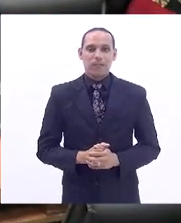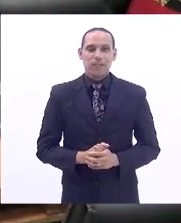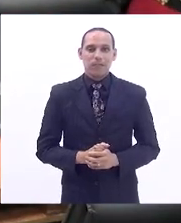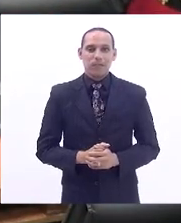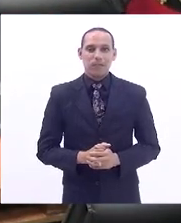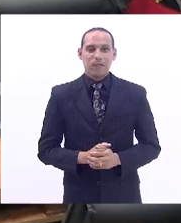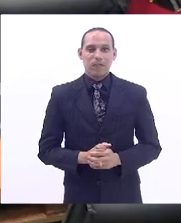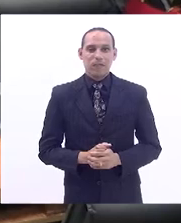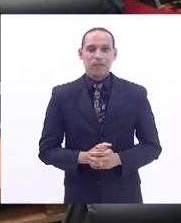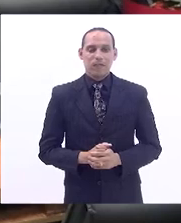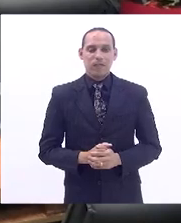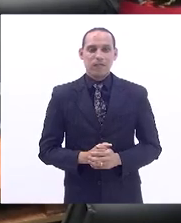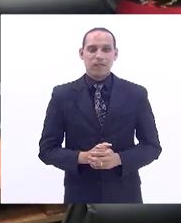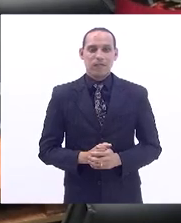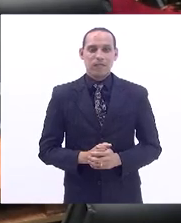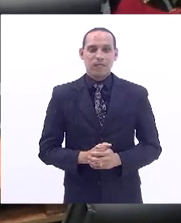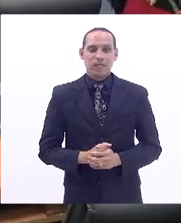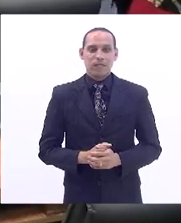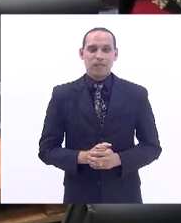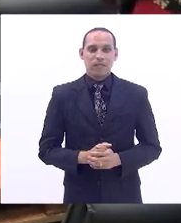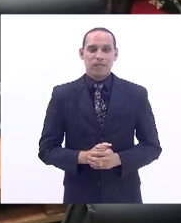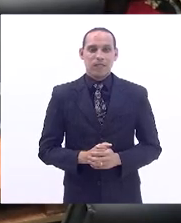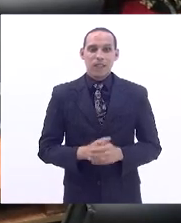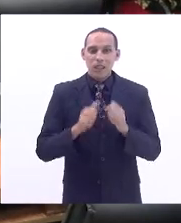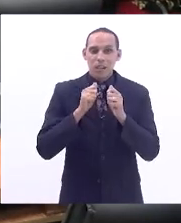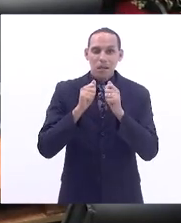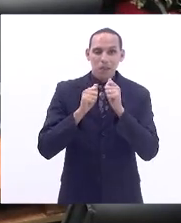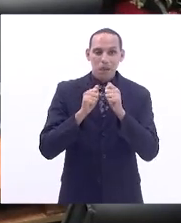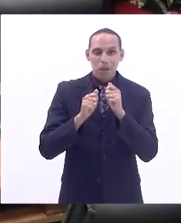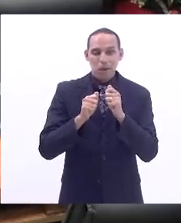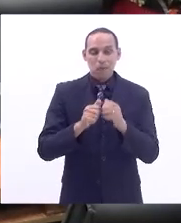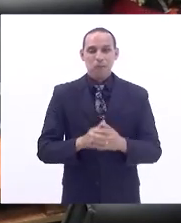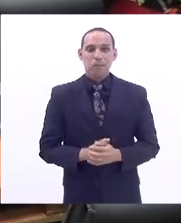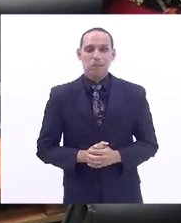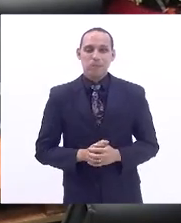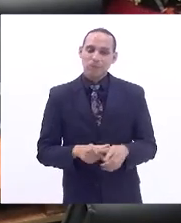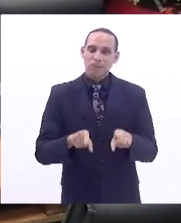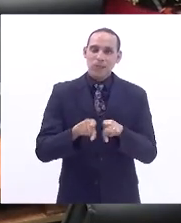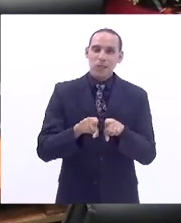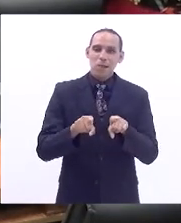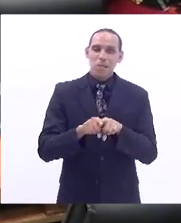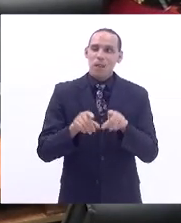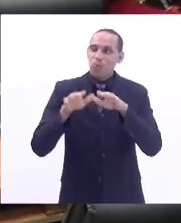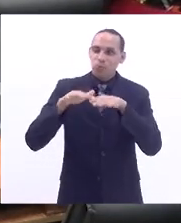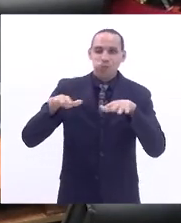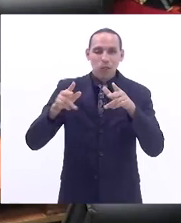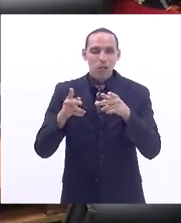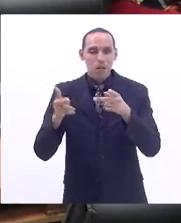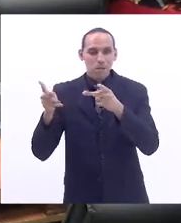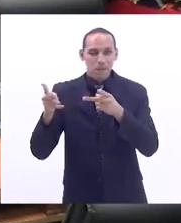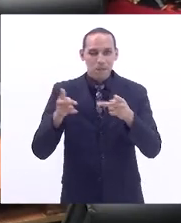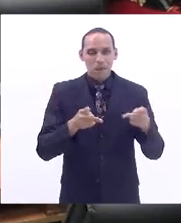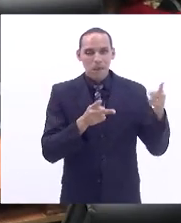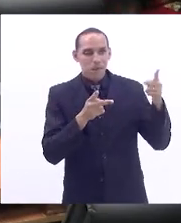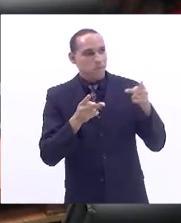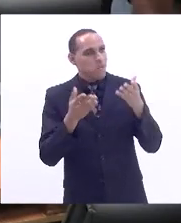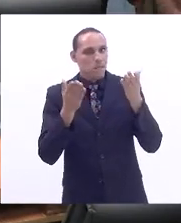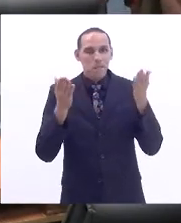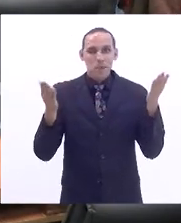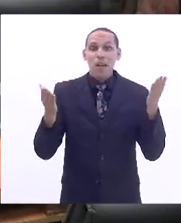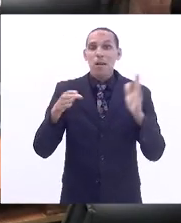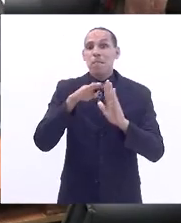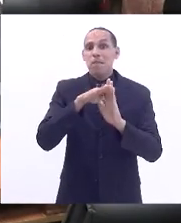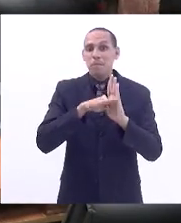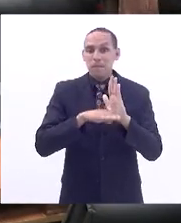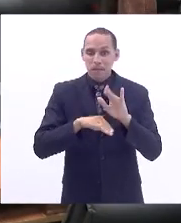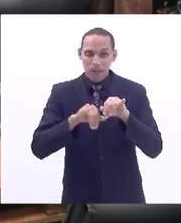os senhores da imprensa e os nossos visitantes das galerias vamos